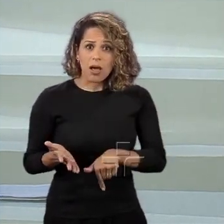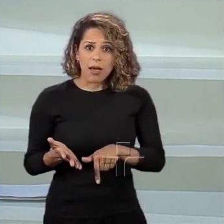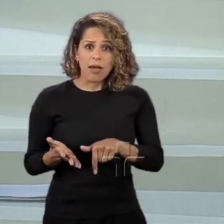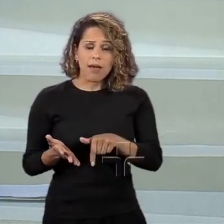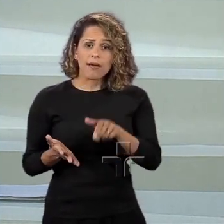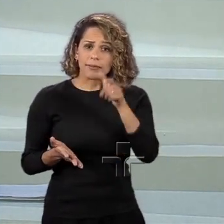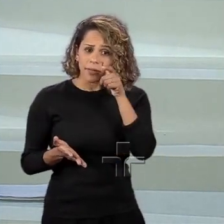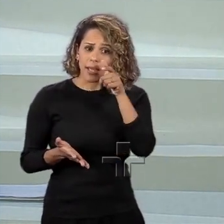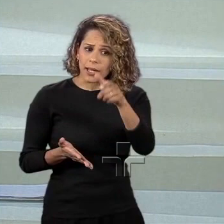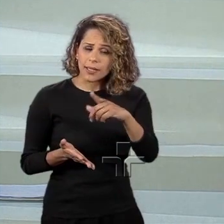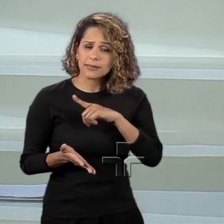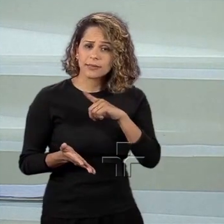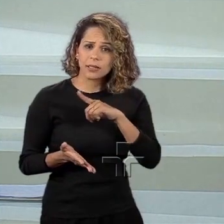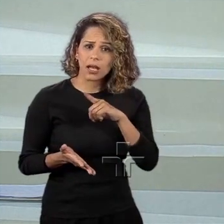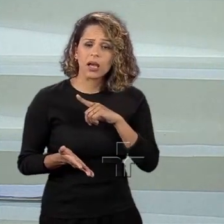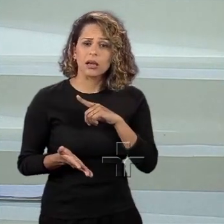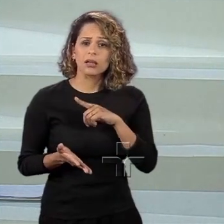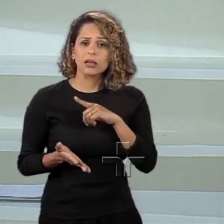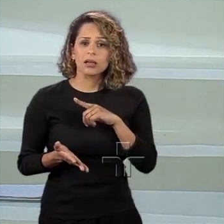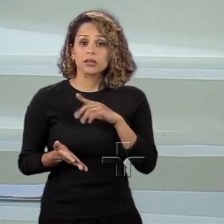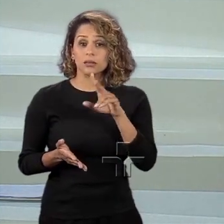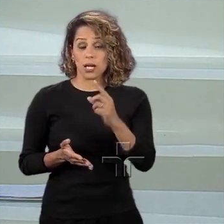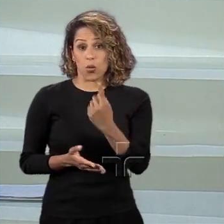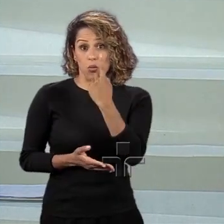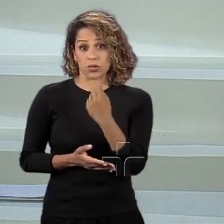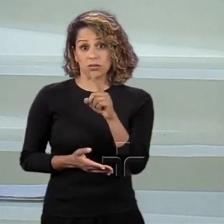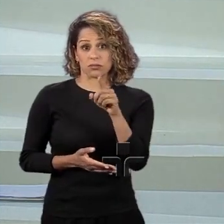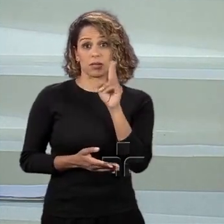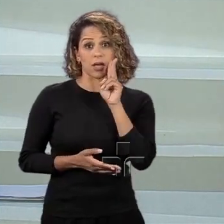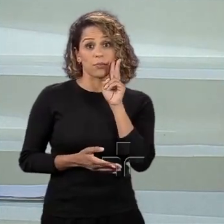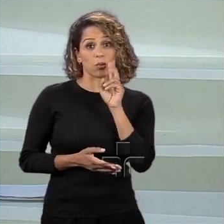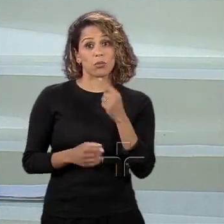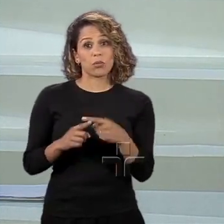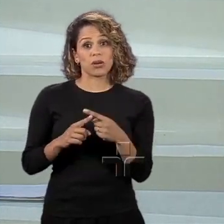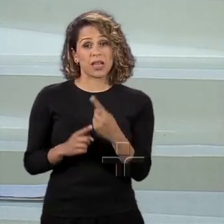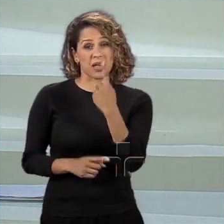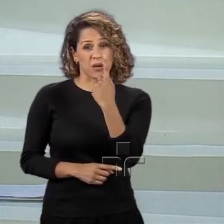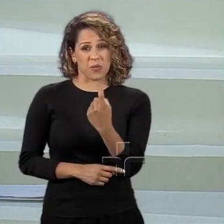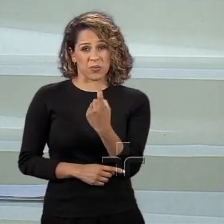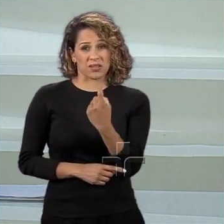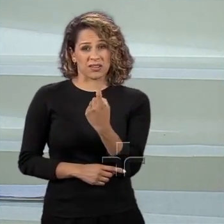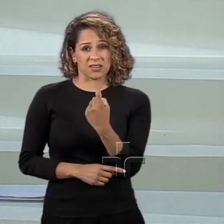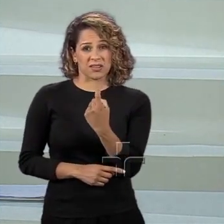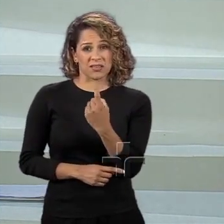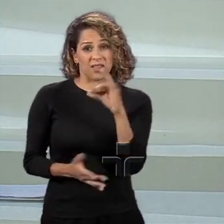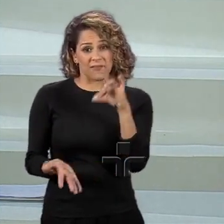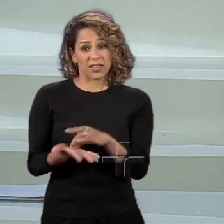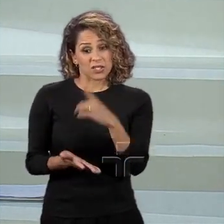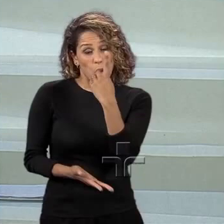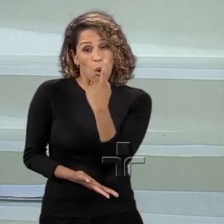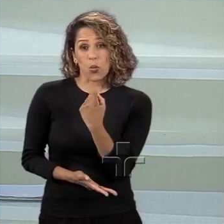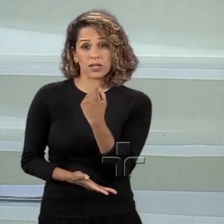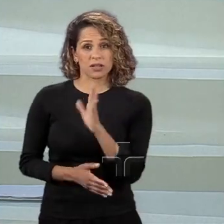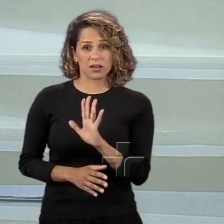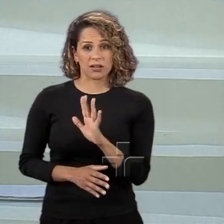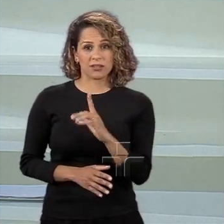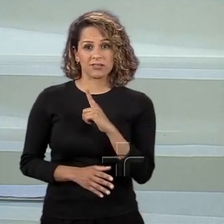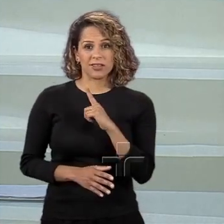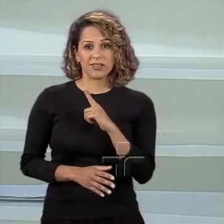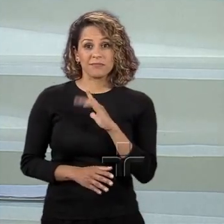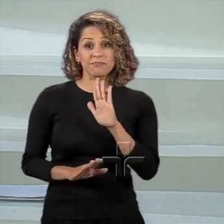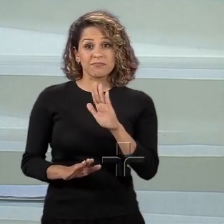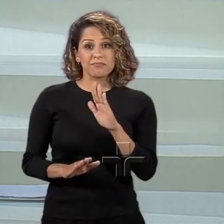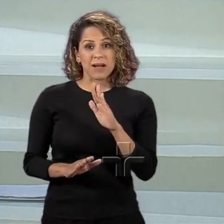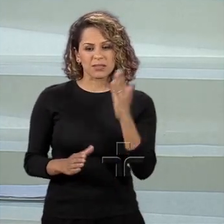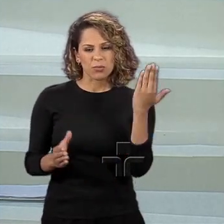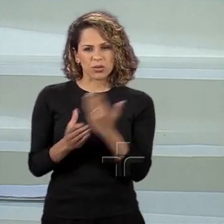essa foi a única que você lembrou, porque provavelmente é a única que existe, e não deu em nada, porque o objetivo dele era impedir que eu fosse vice do